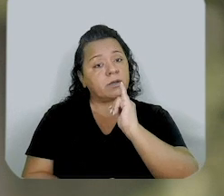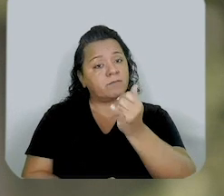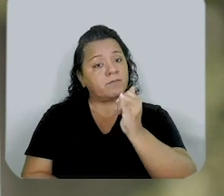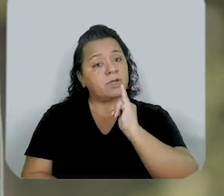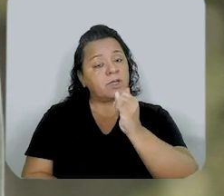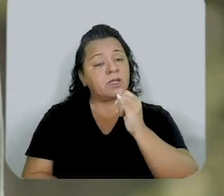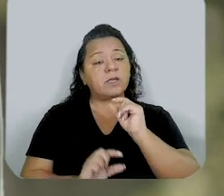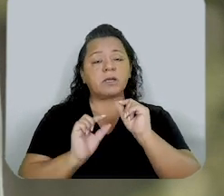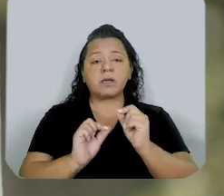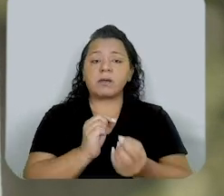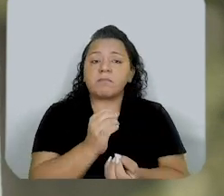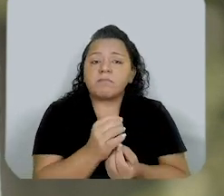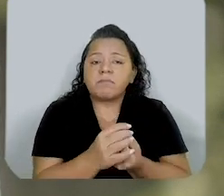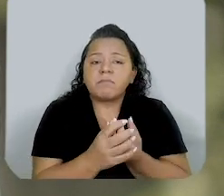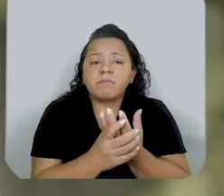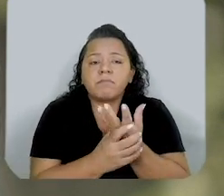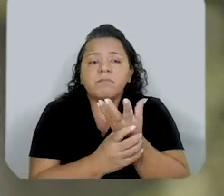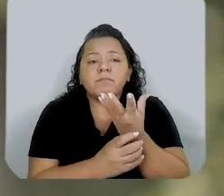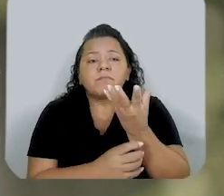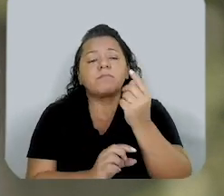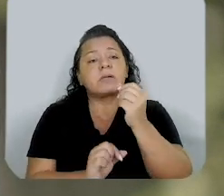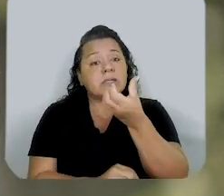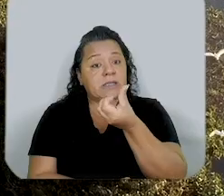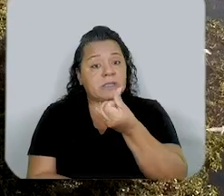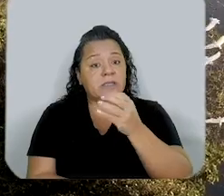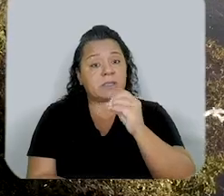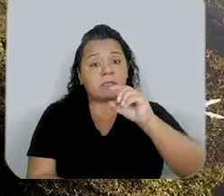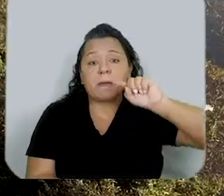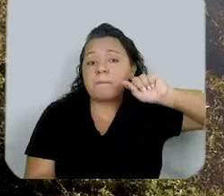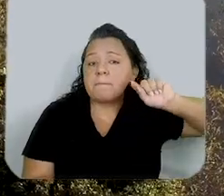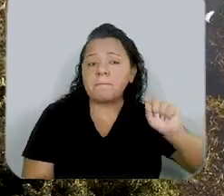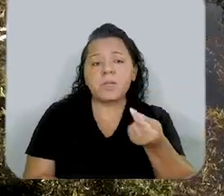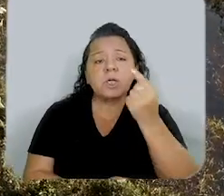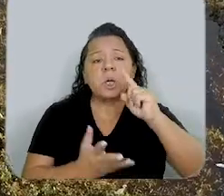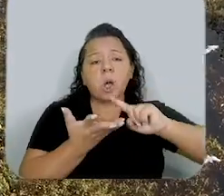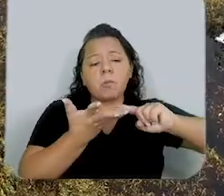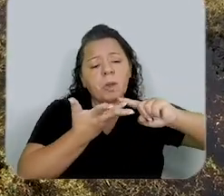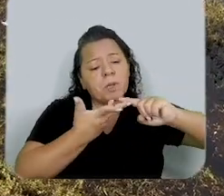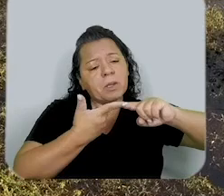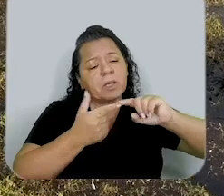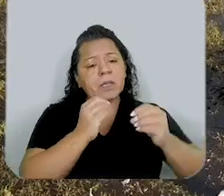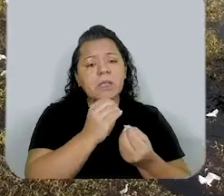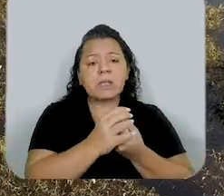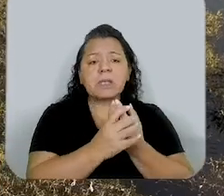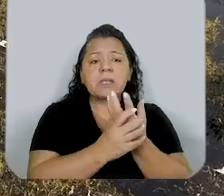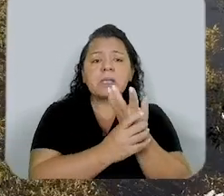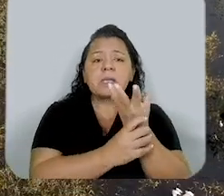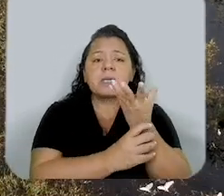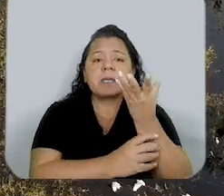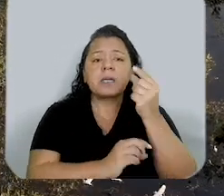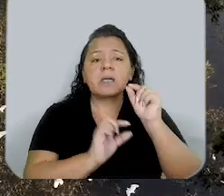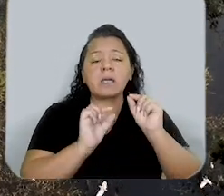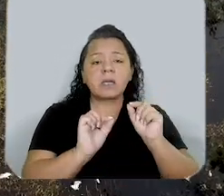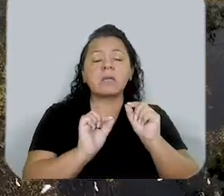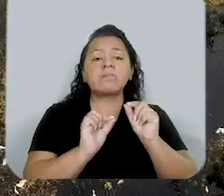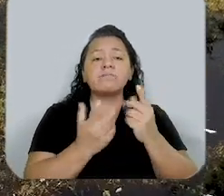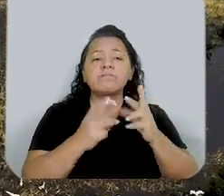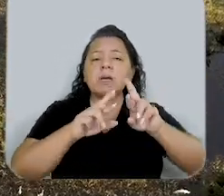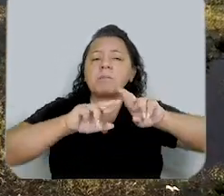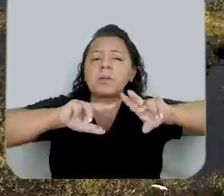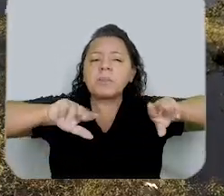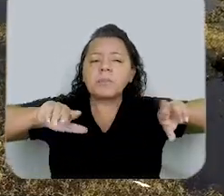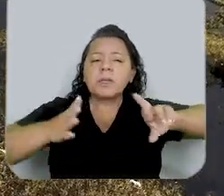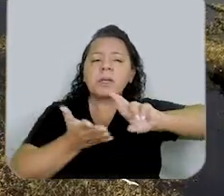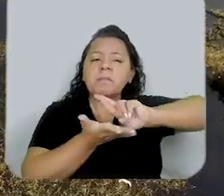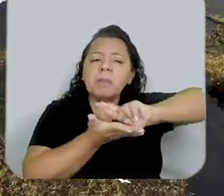60 mil espécies de plantas e de uma diversidade ainda desconhecida de micro-organismos. Até aves novas existem, mamíferos novos